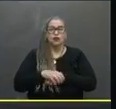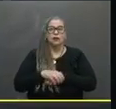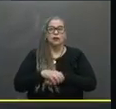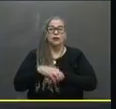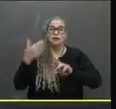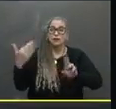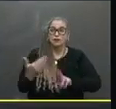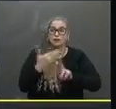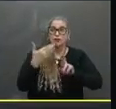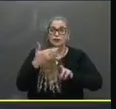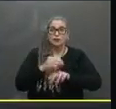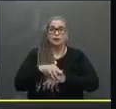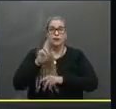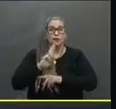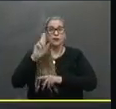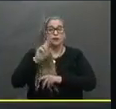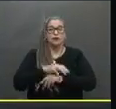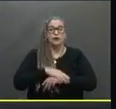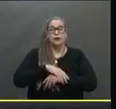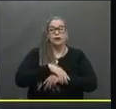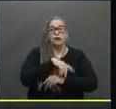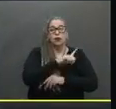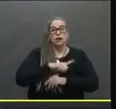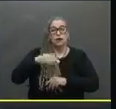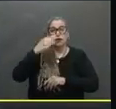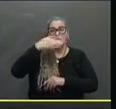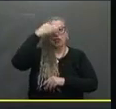ato, representando o senhor governador do Estado,